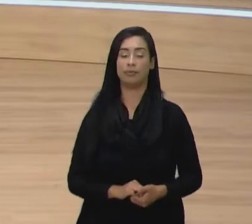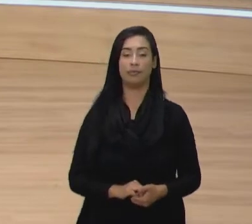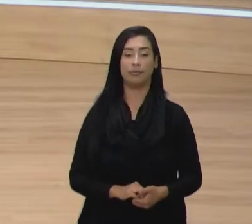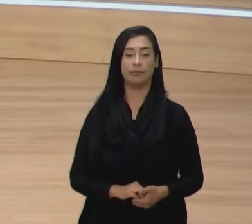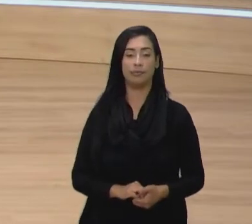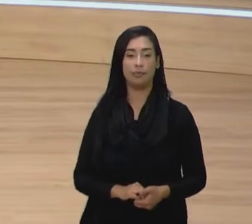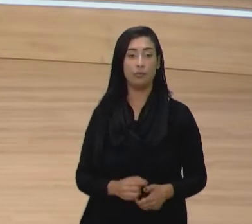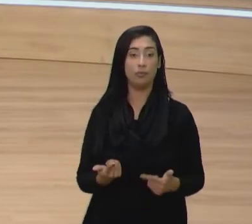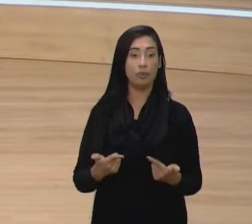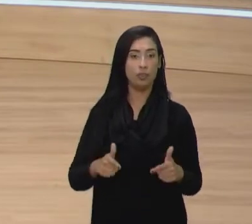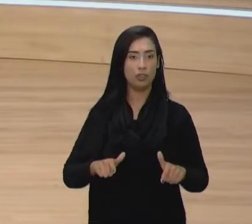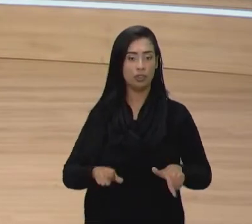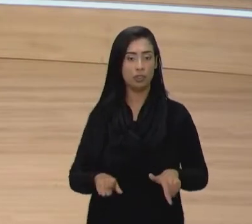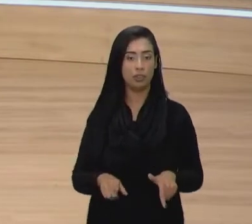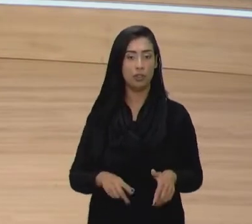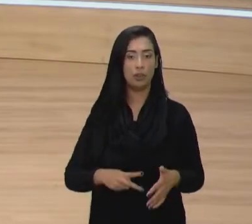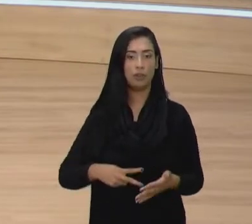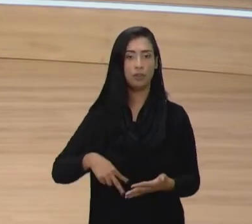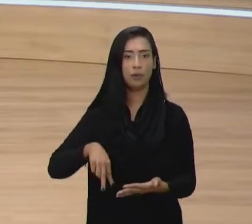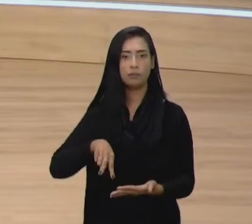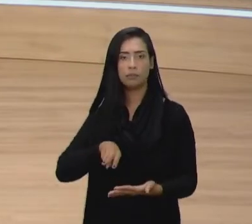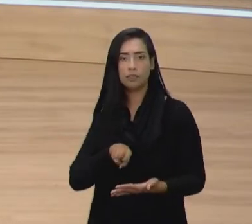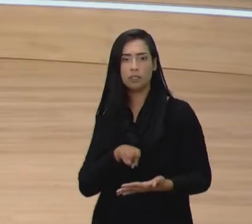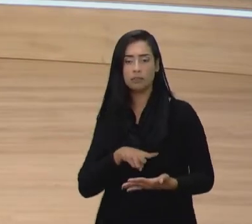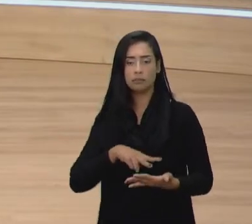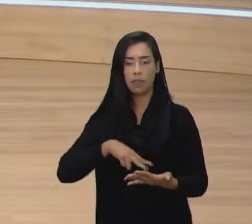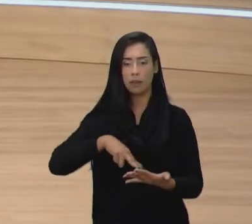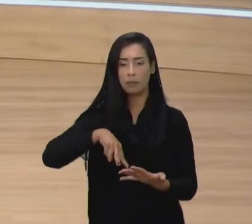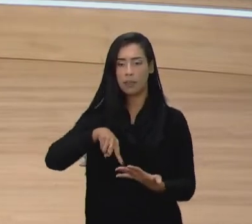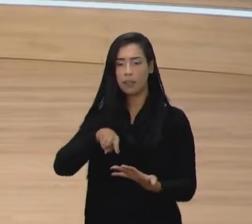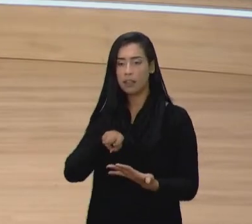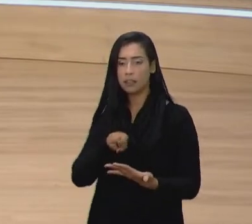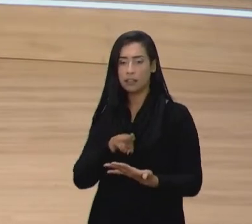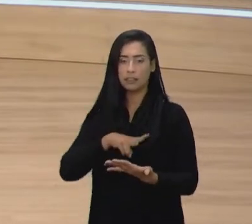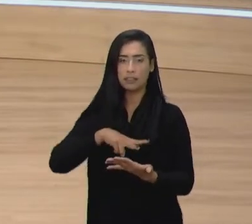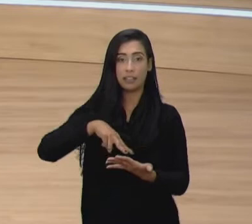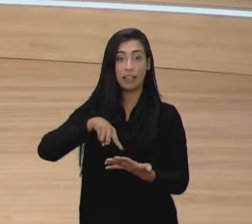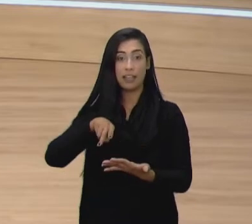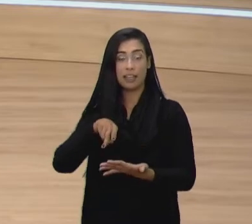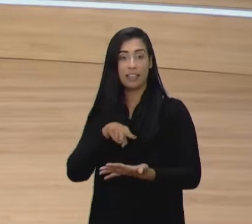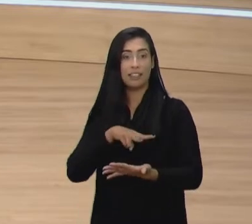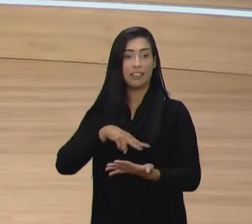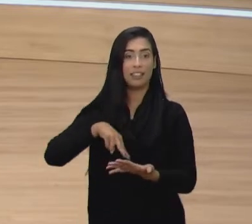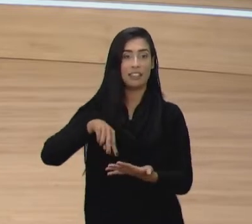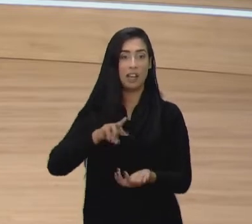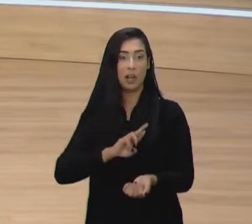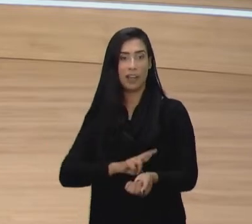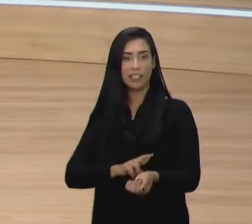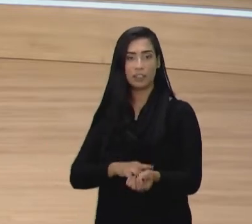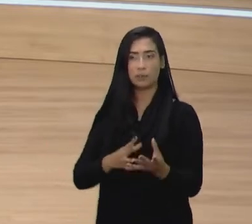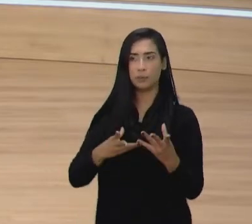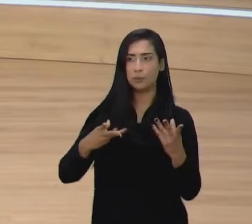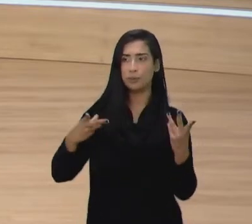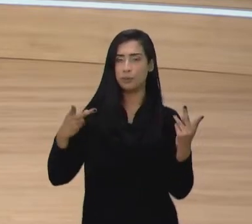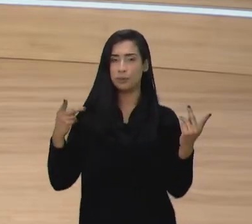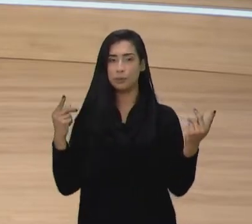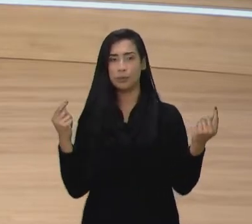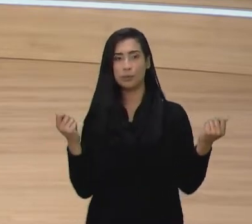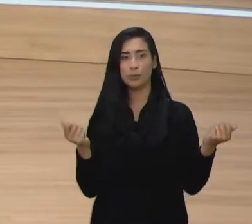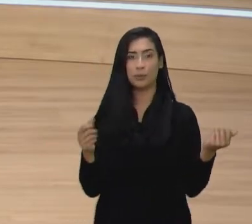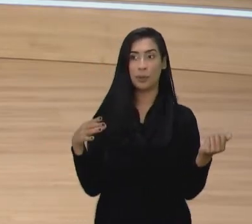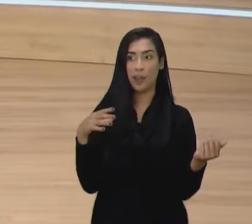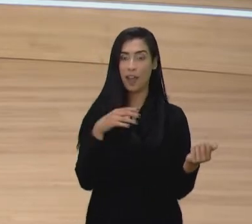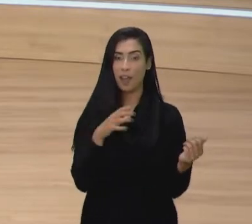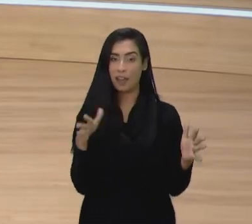que, de novo, vamos colocar um pouquinho desse ritmo latino aí, dessa caliência, palavra